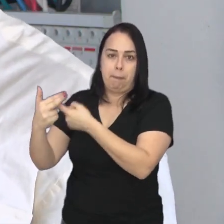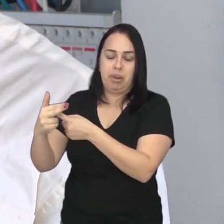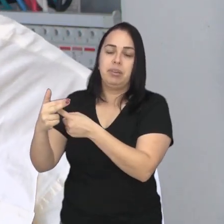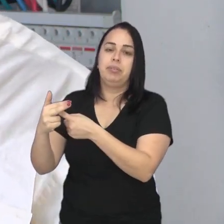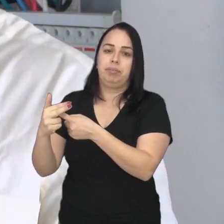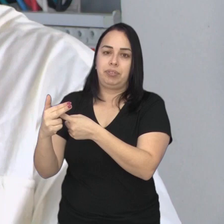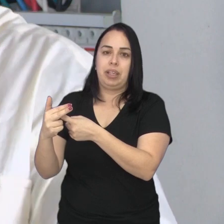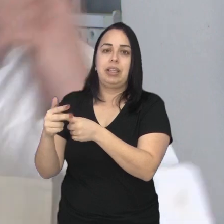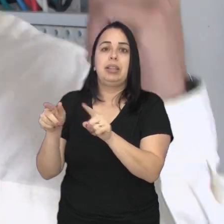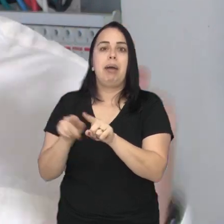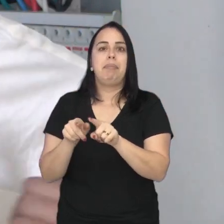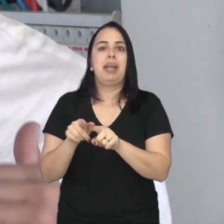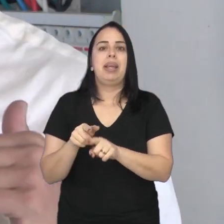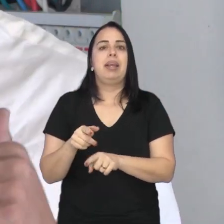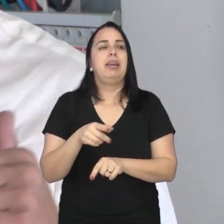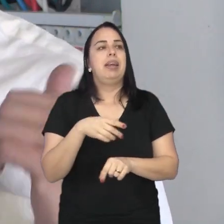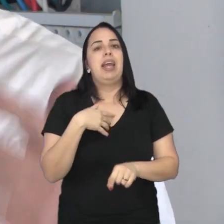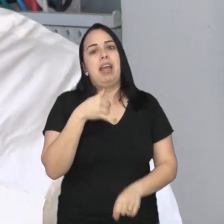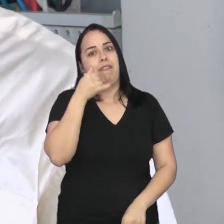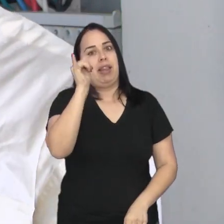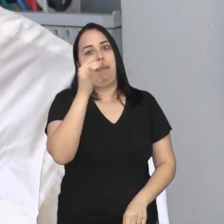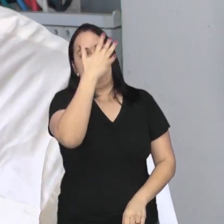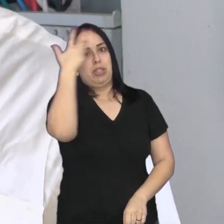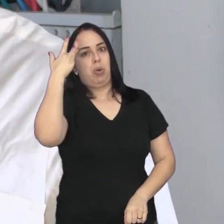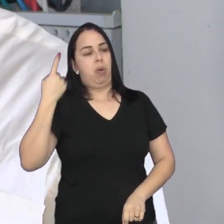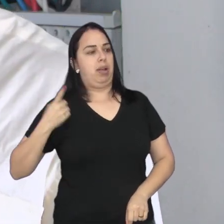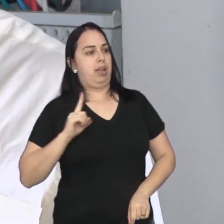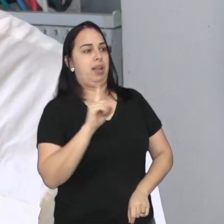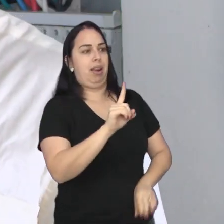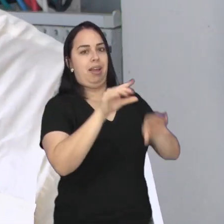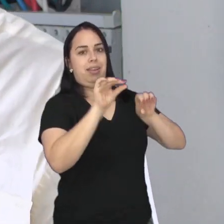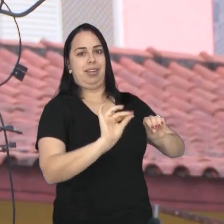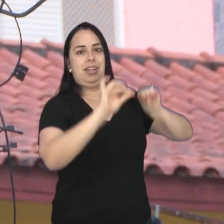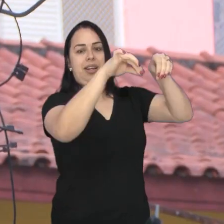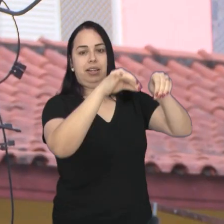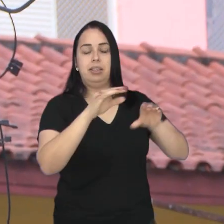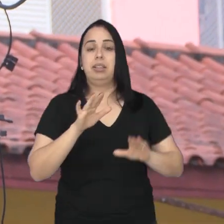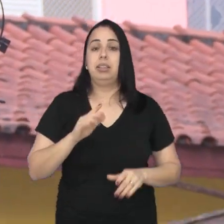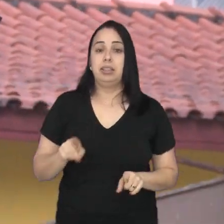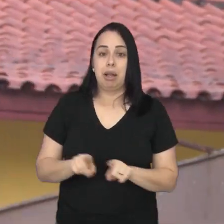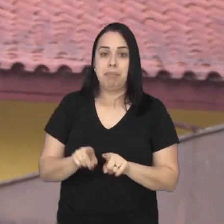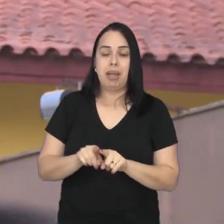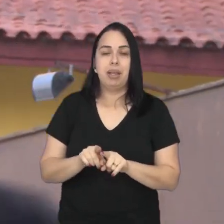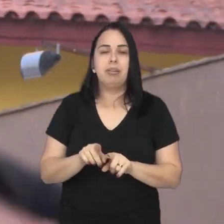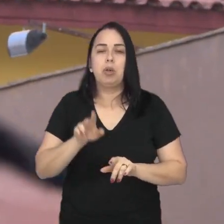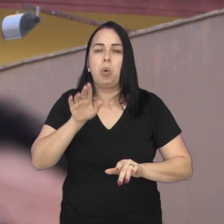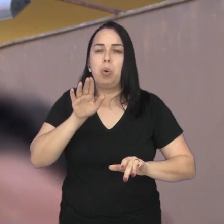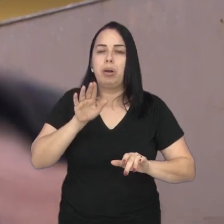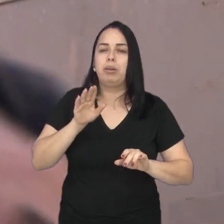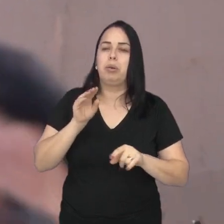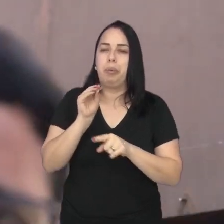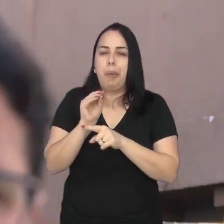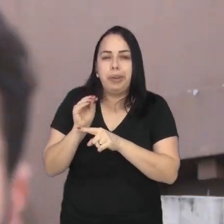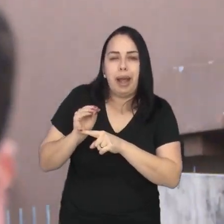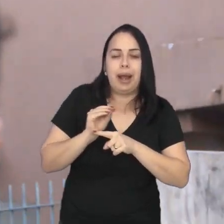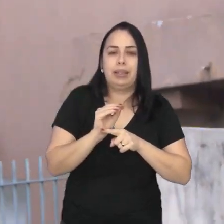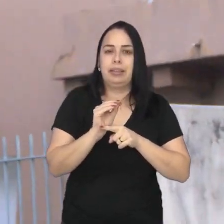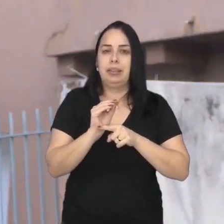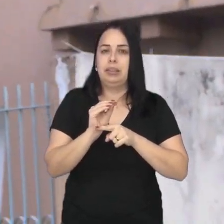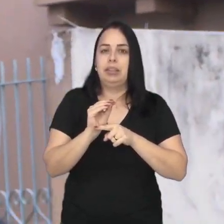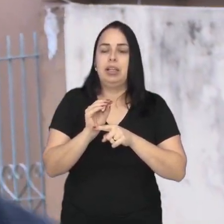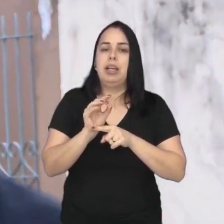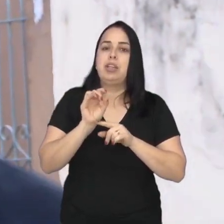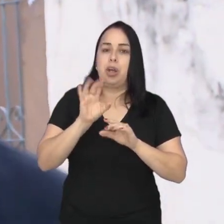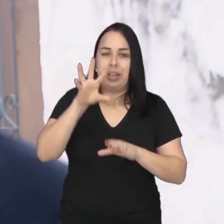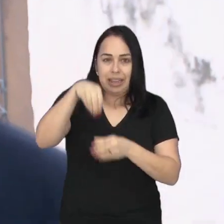se certificar que ninguém vai religar a instalação enquanto você está fazendo a manutenção. E os cuidados na hora dessas pequenas reformas não devem